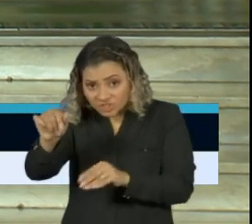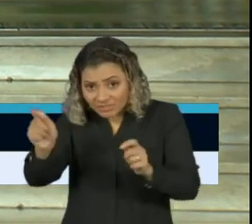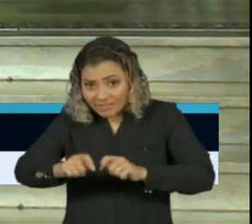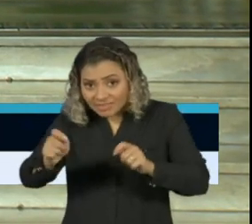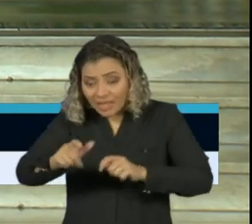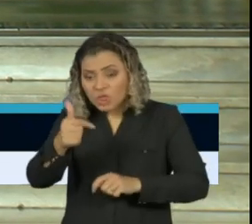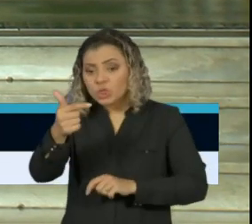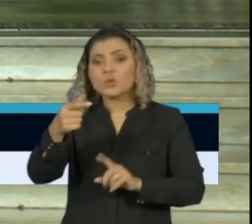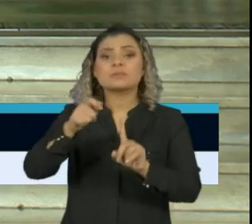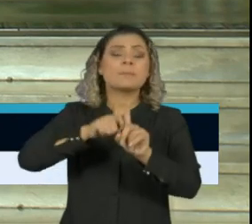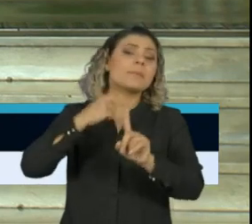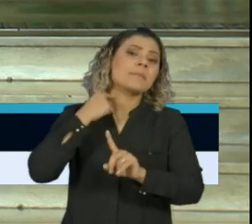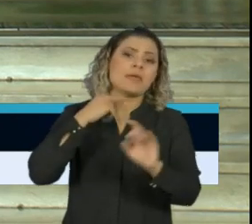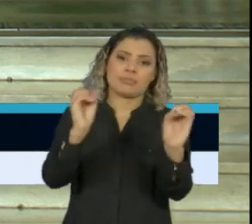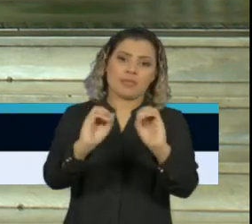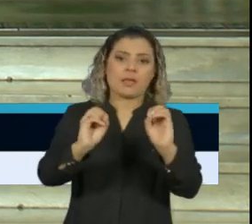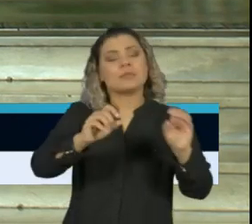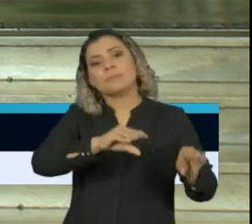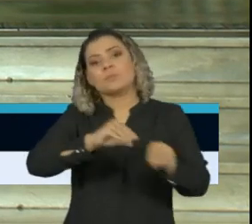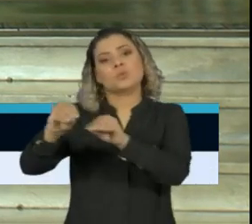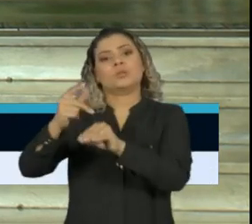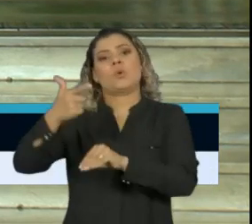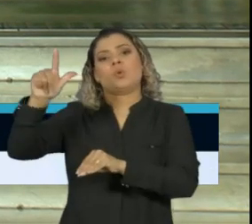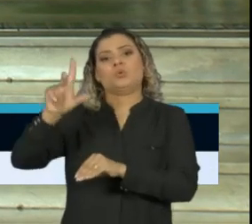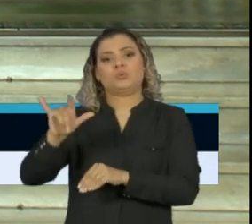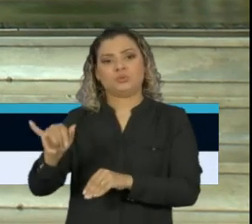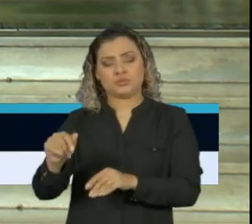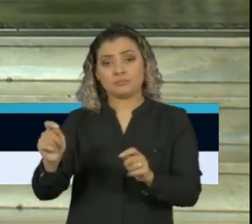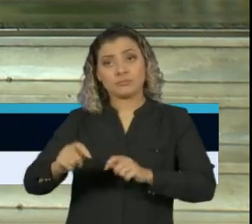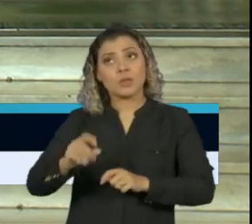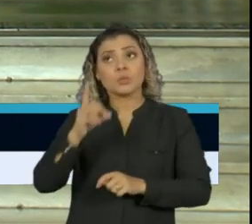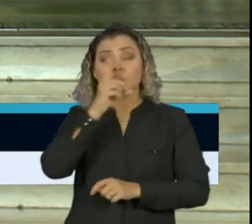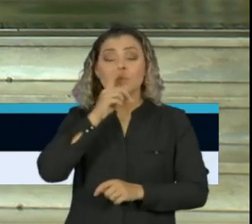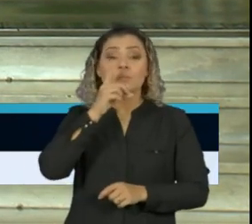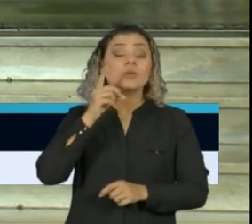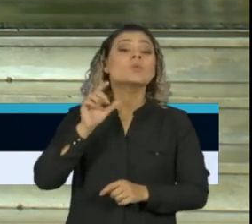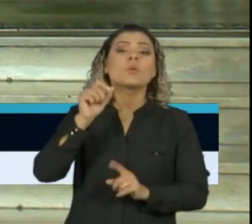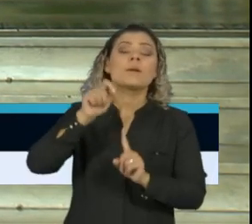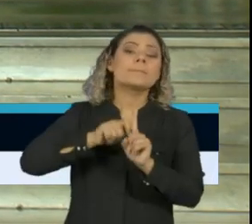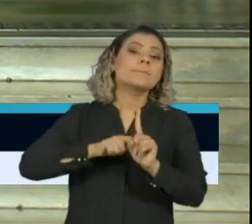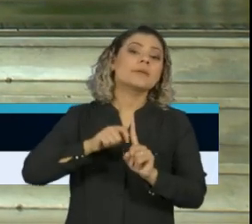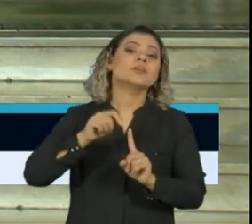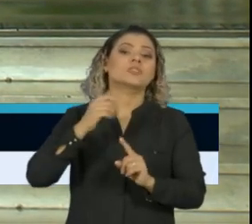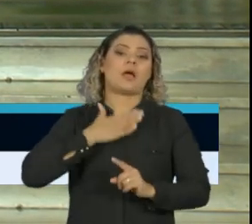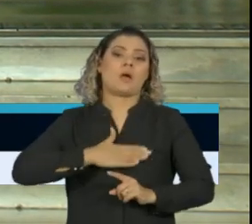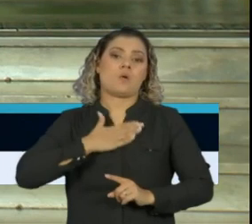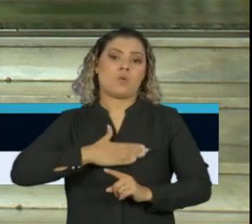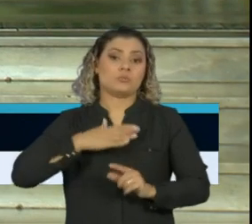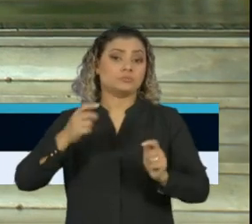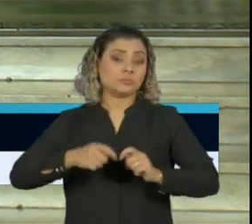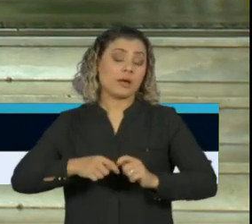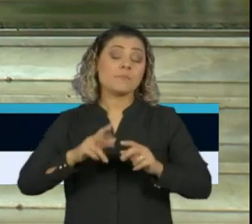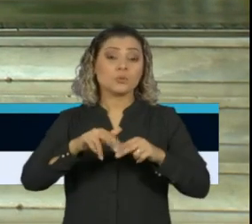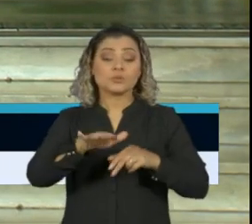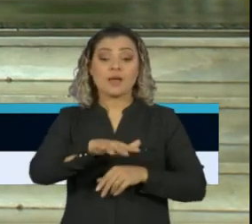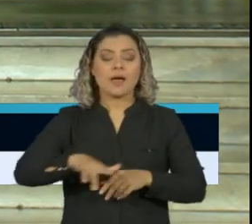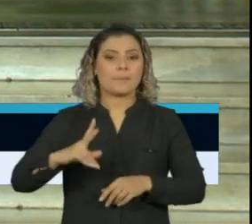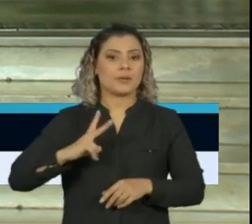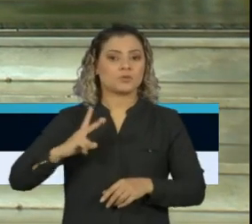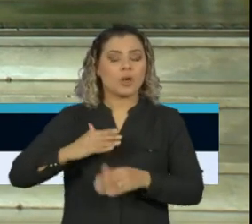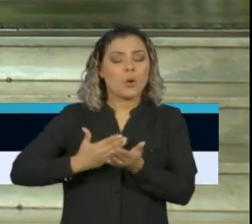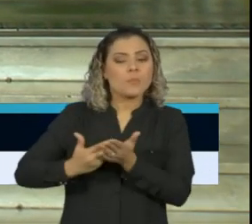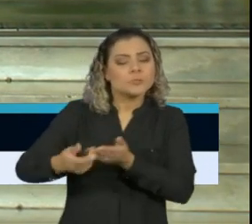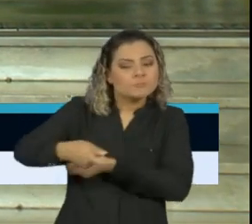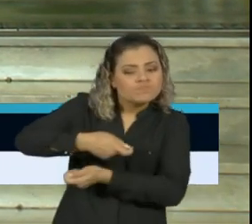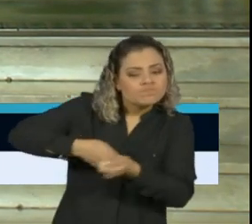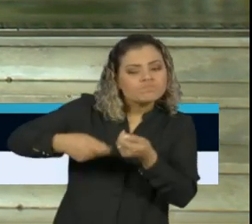coronavírus, para celebrar essa data no último domingo do mês de agosto. Com isso, o setor